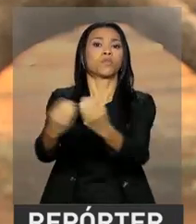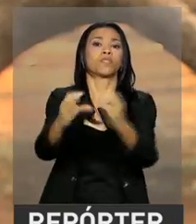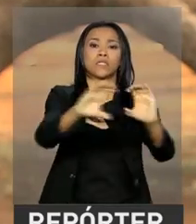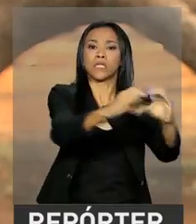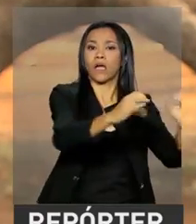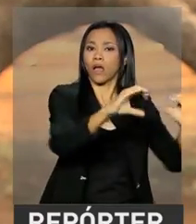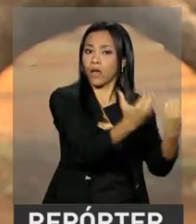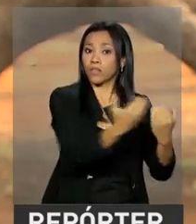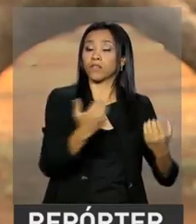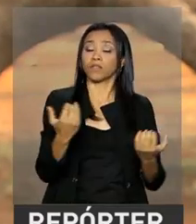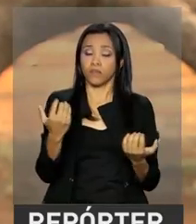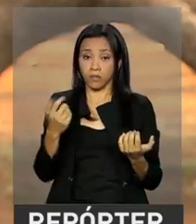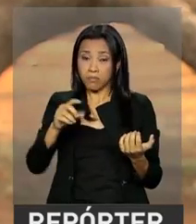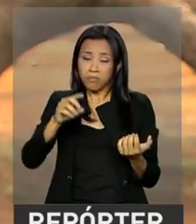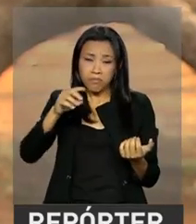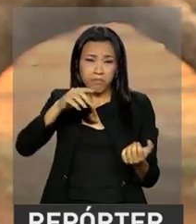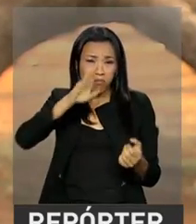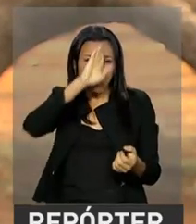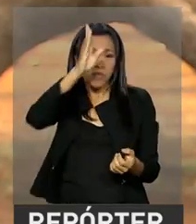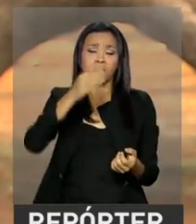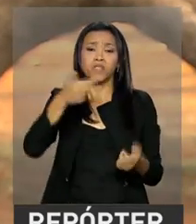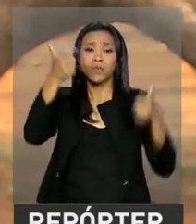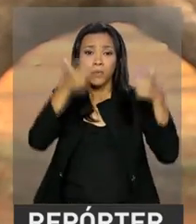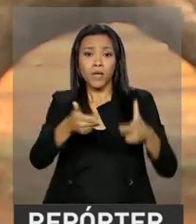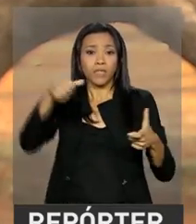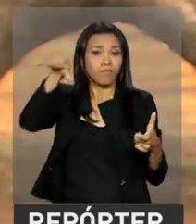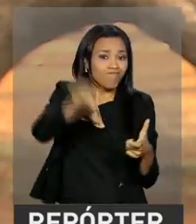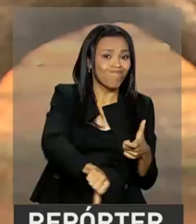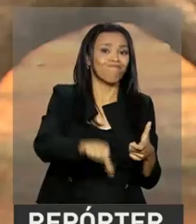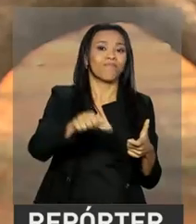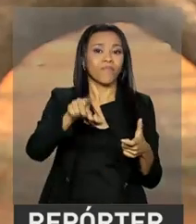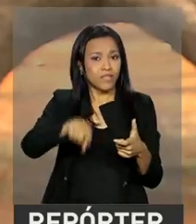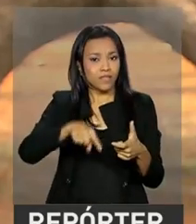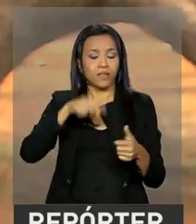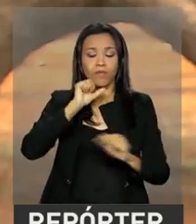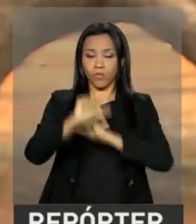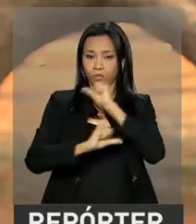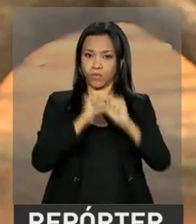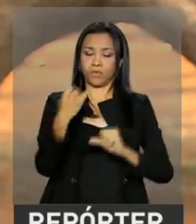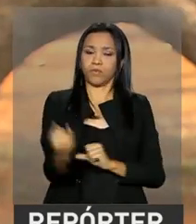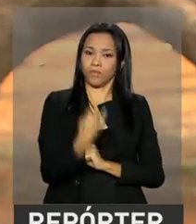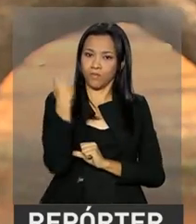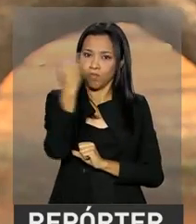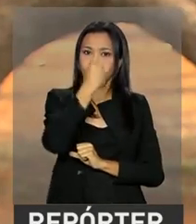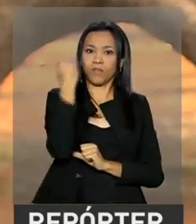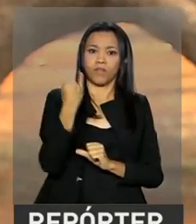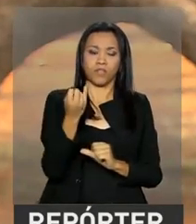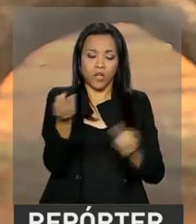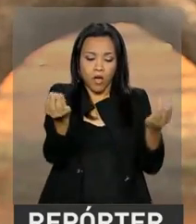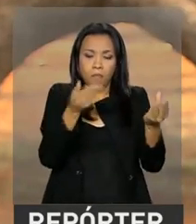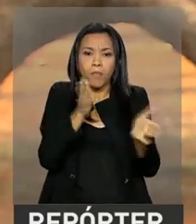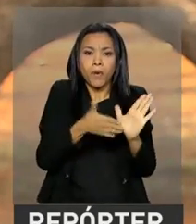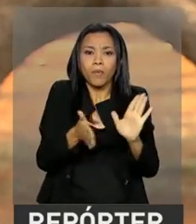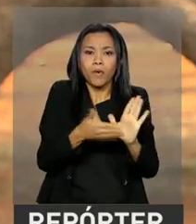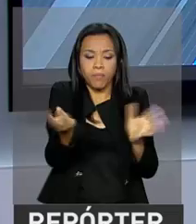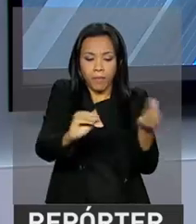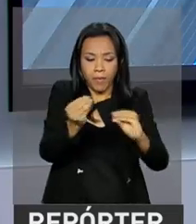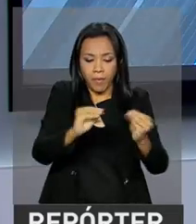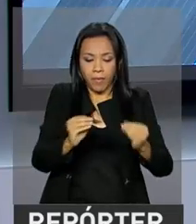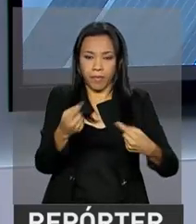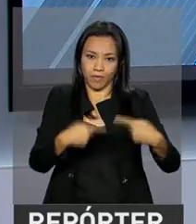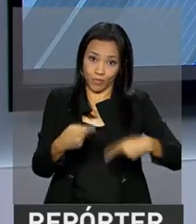áreas que estão sendo mais ameaçadas então isso vai ser realmente uma uma mudança muito importante para as políticas adotadas para o